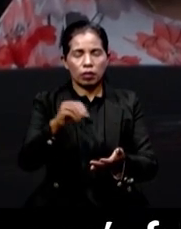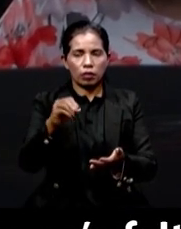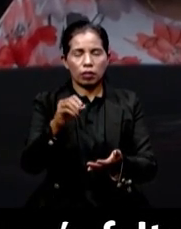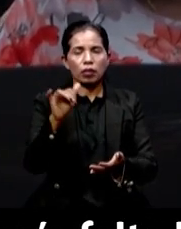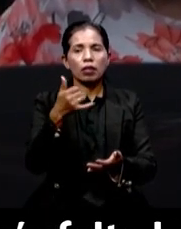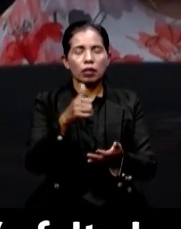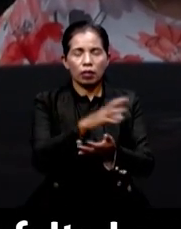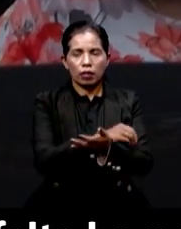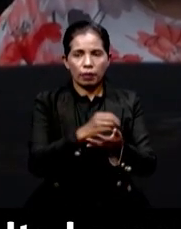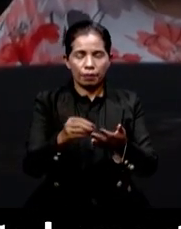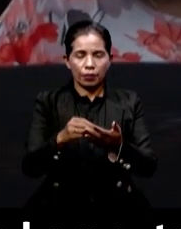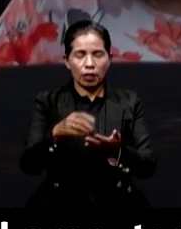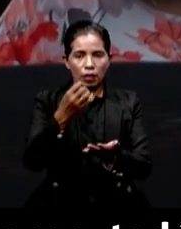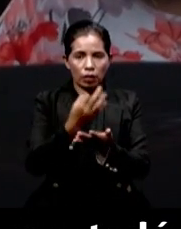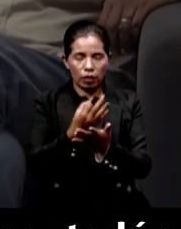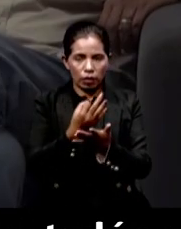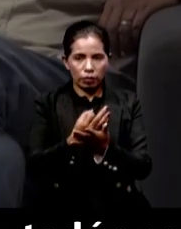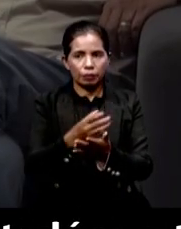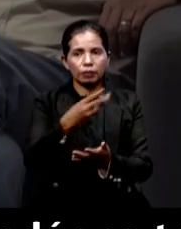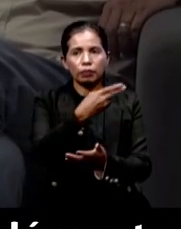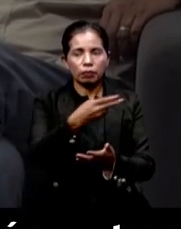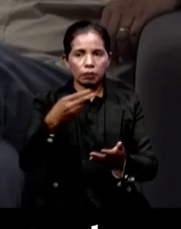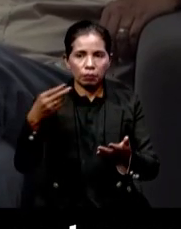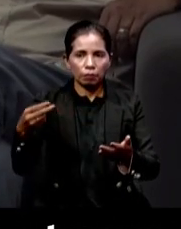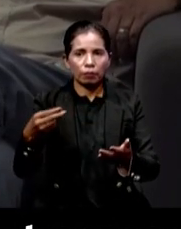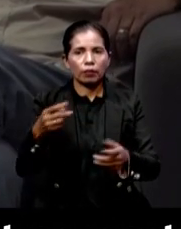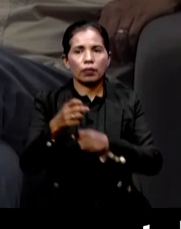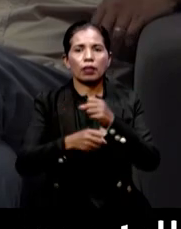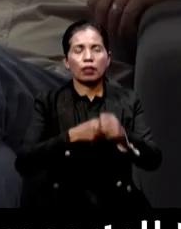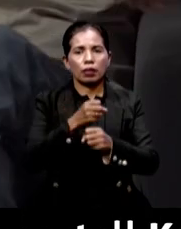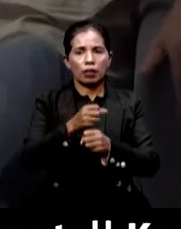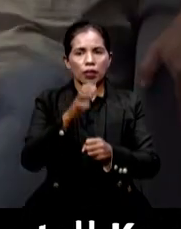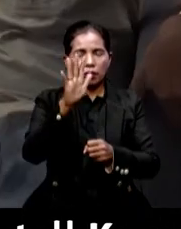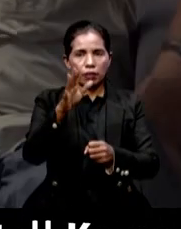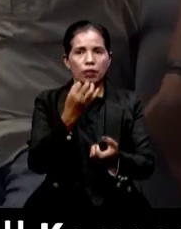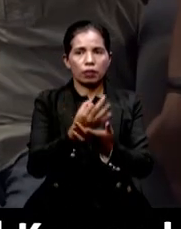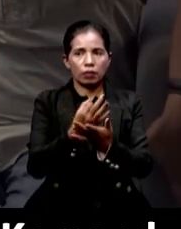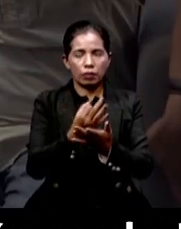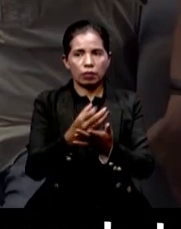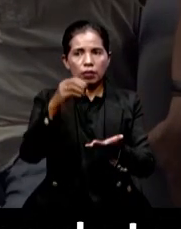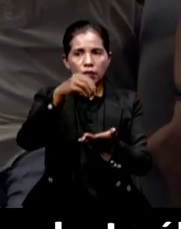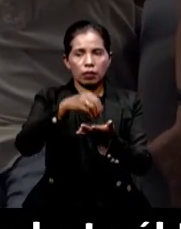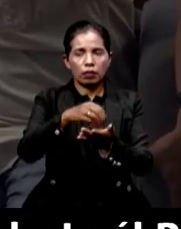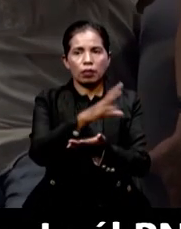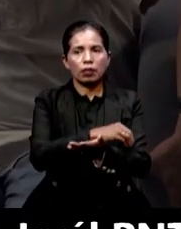no Politeknik Statistik Estis Indonesia odura sauntina lima orsamentu nebe makaloka ba